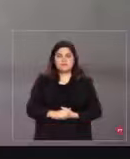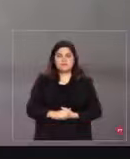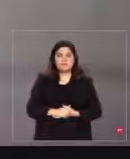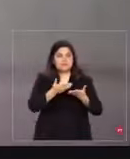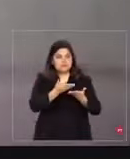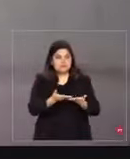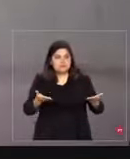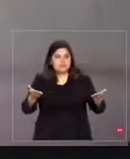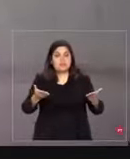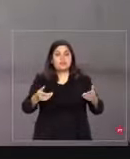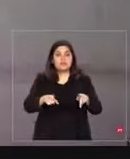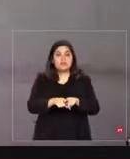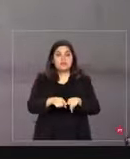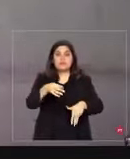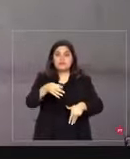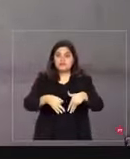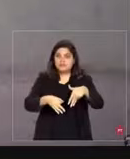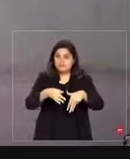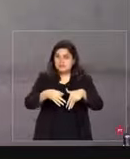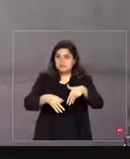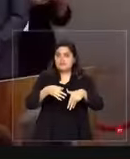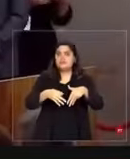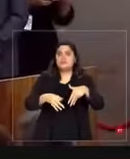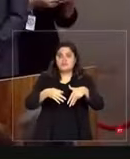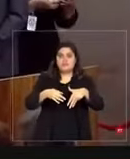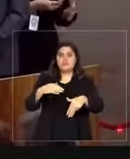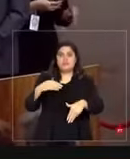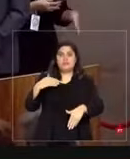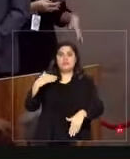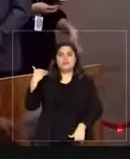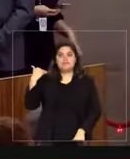Sua Excelência, senhora ministra Carmen Lúcia.